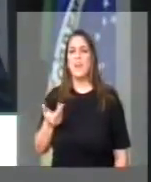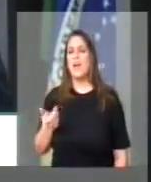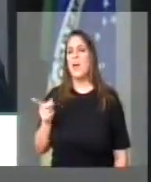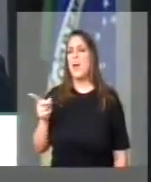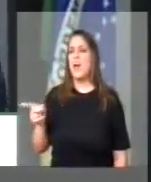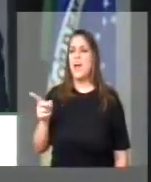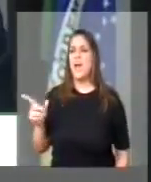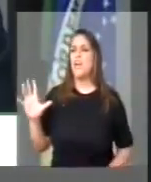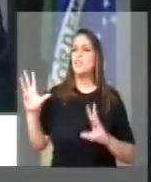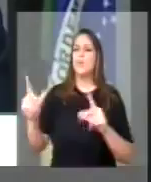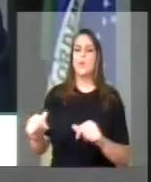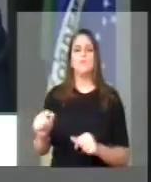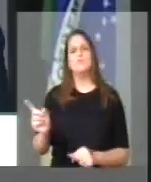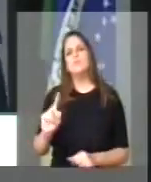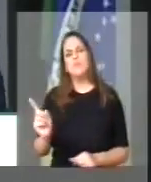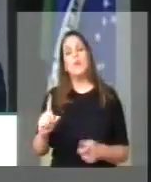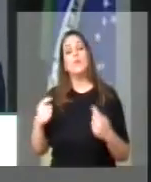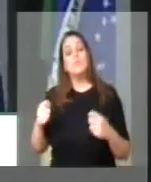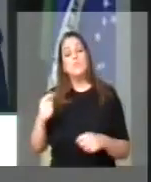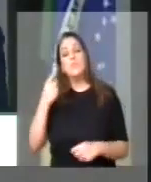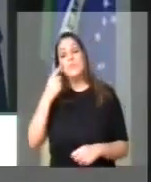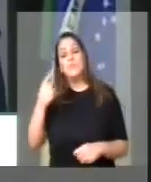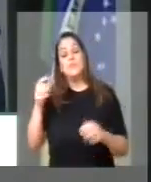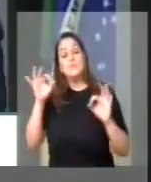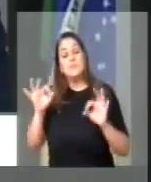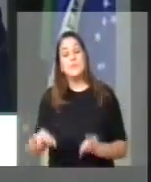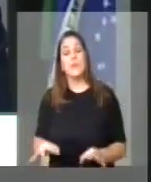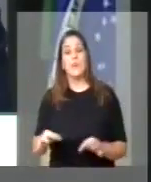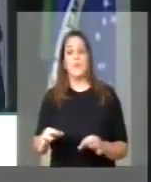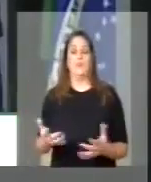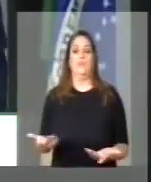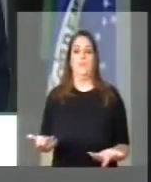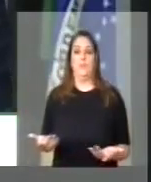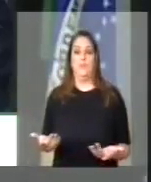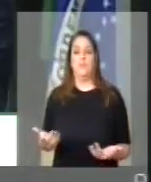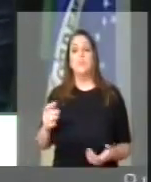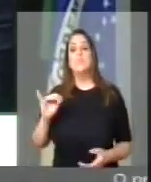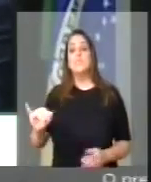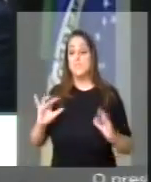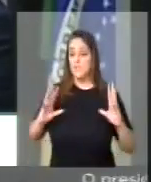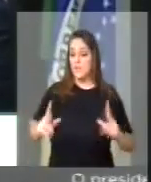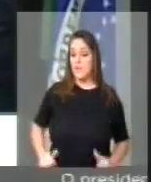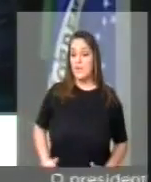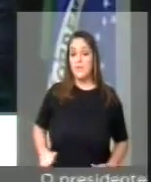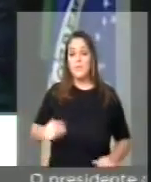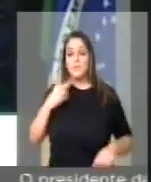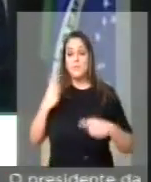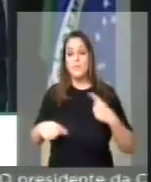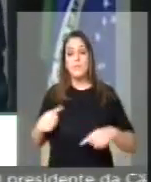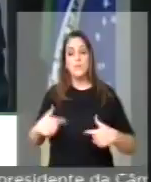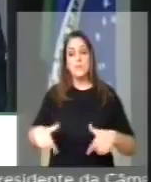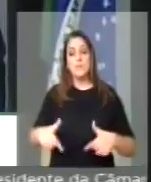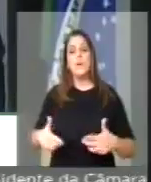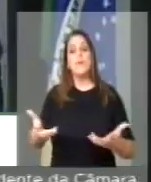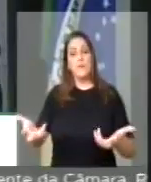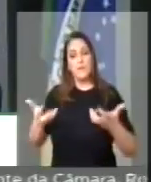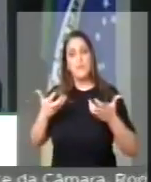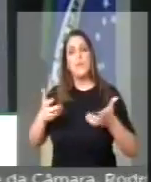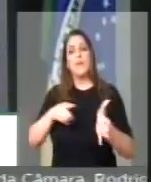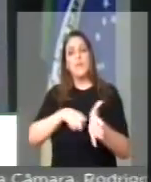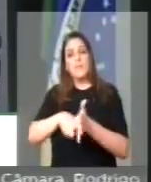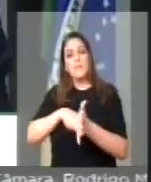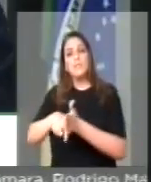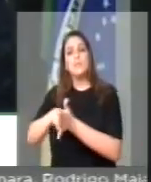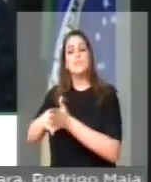tem a consciência limpa e tem história de trabalho, interessa a investigação clara e transparente